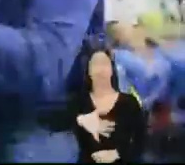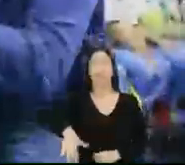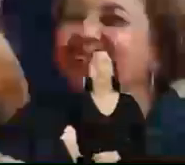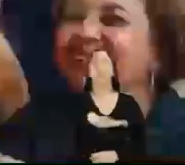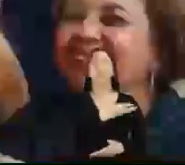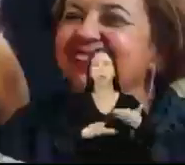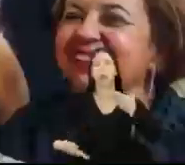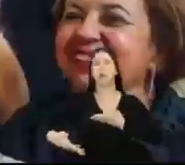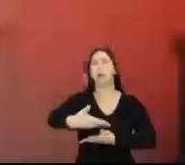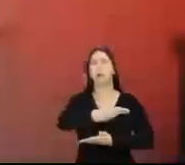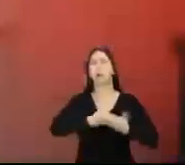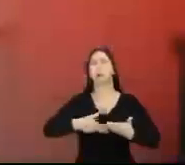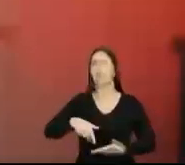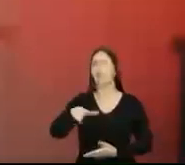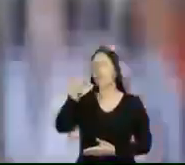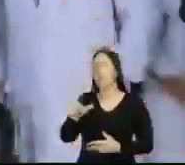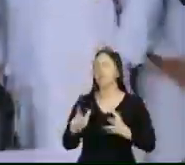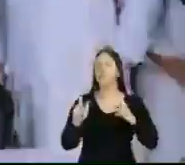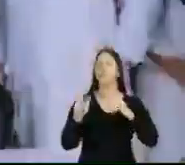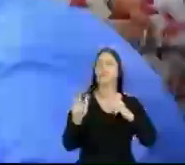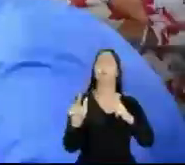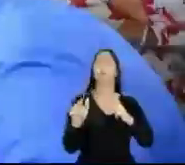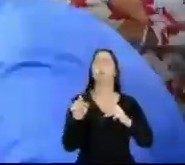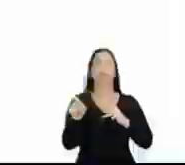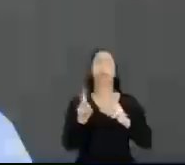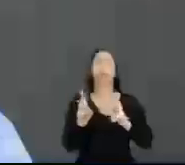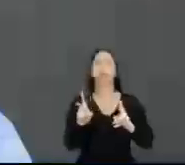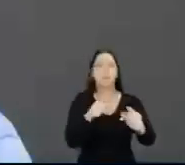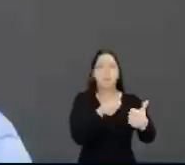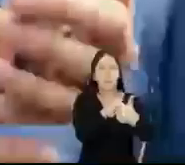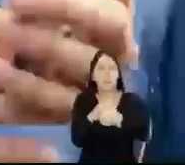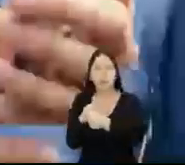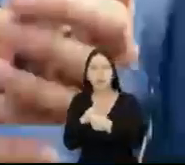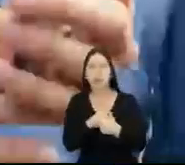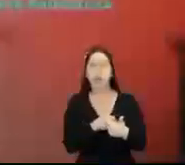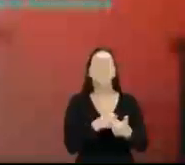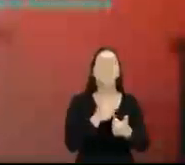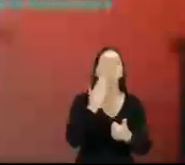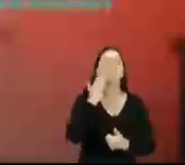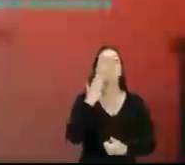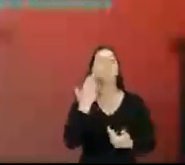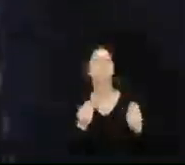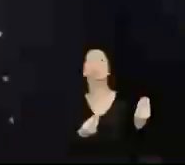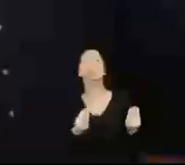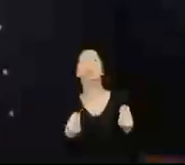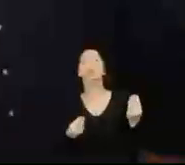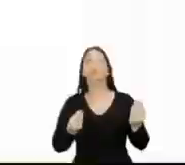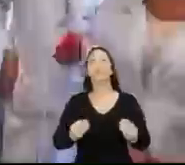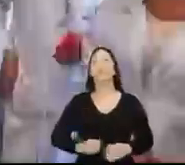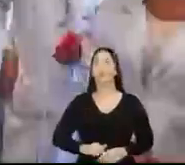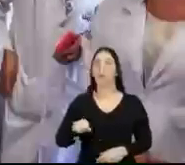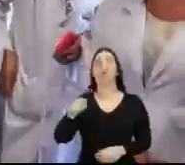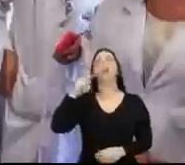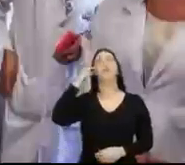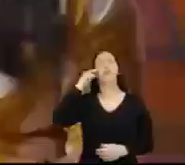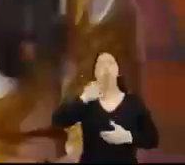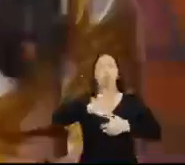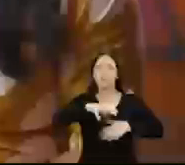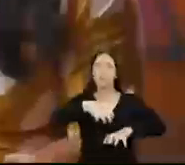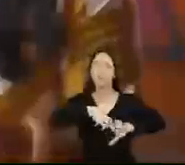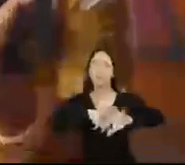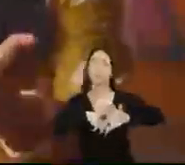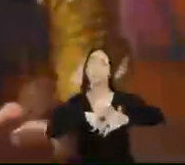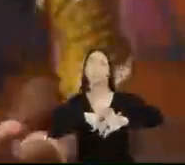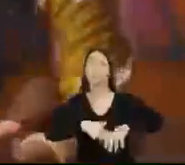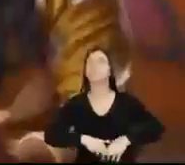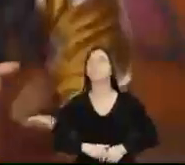mundo. Eu vejo que ele é gente como a gente. Ele sempre tá por perto da população, querendo saber. Ele pensou no próximo,